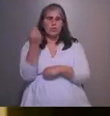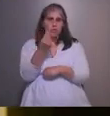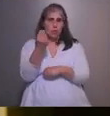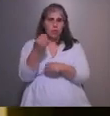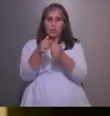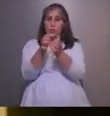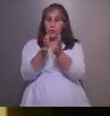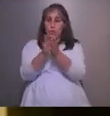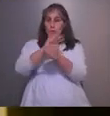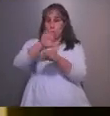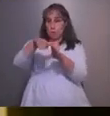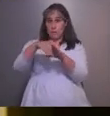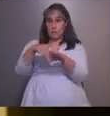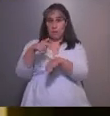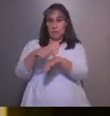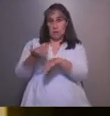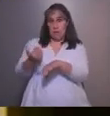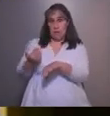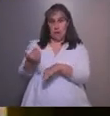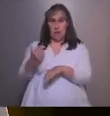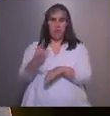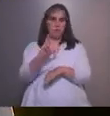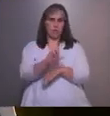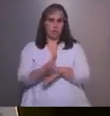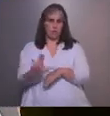na recente JMJ.